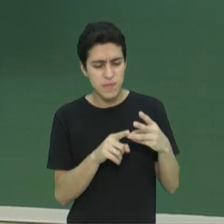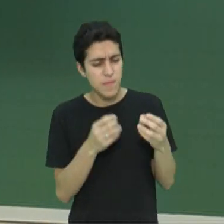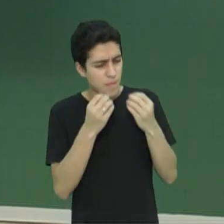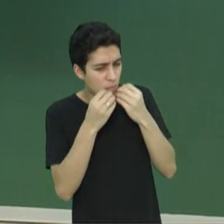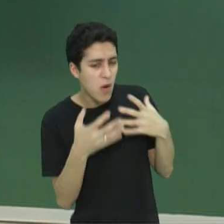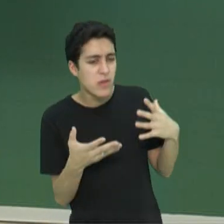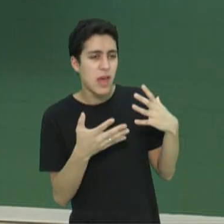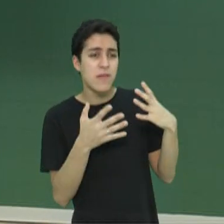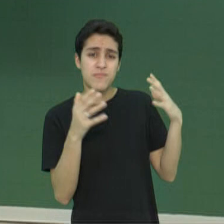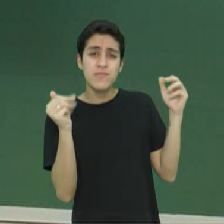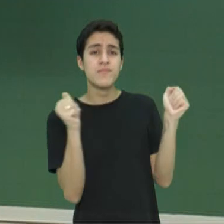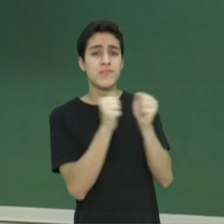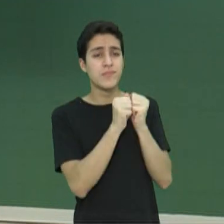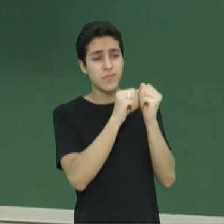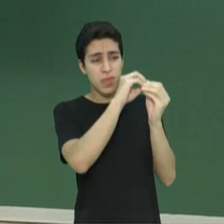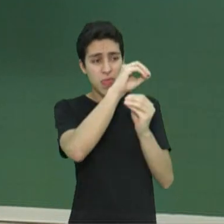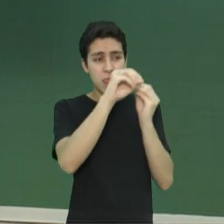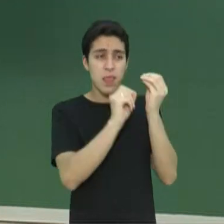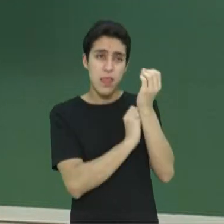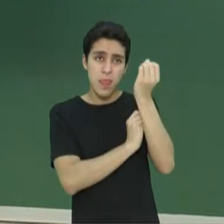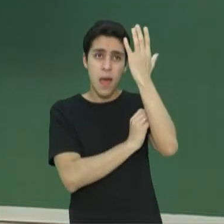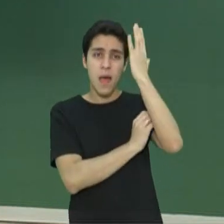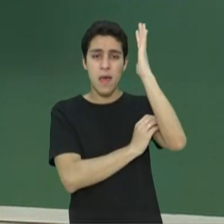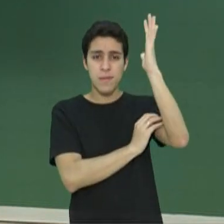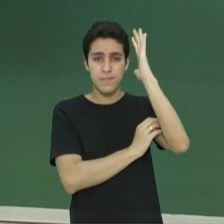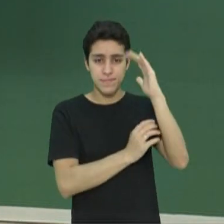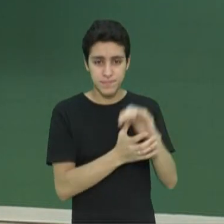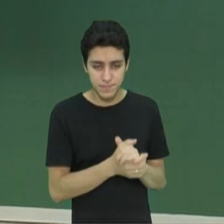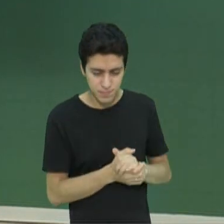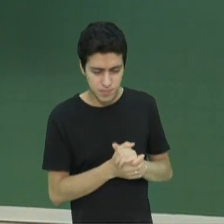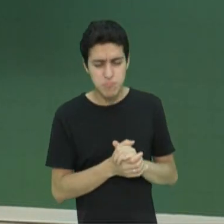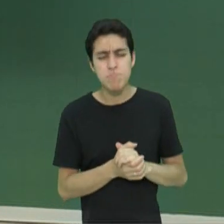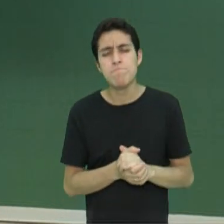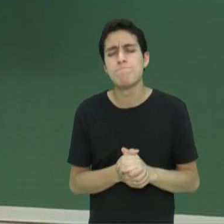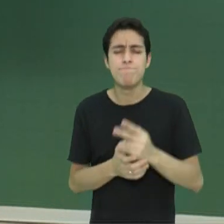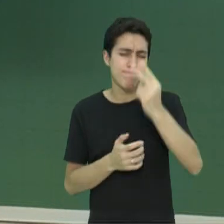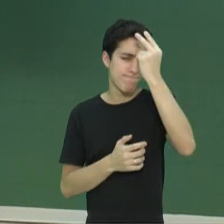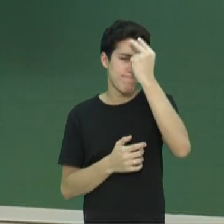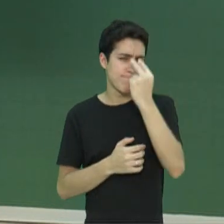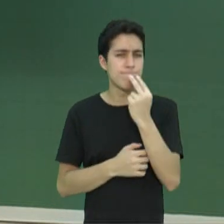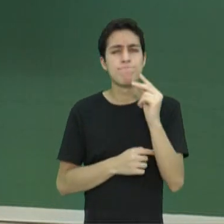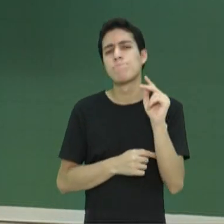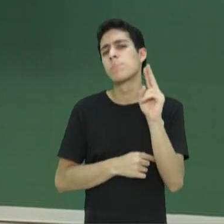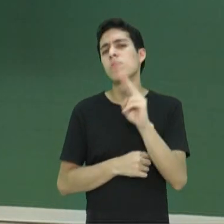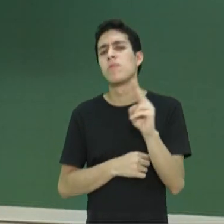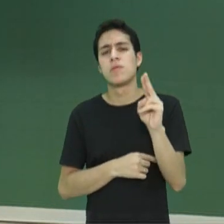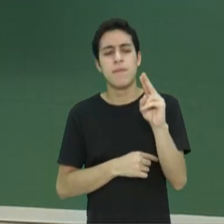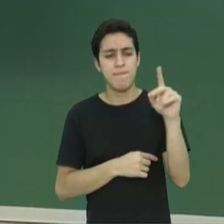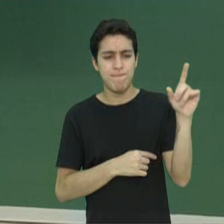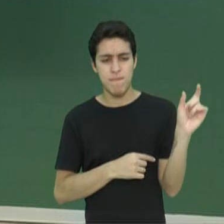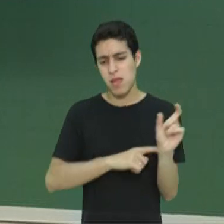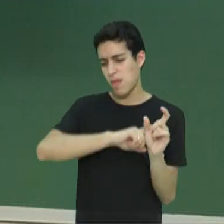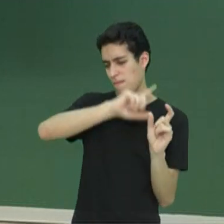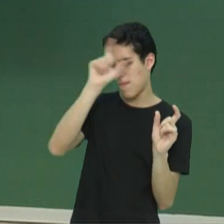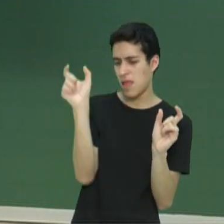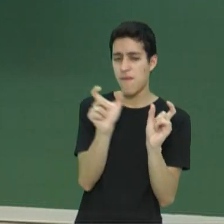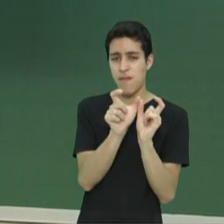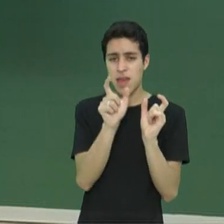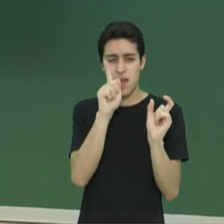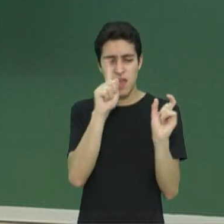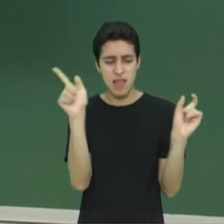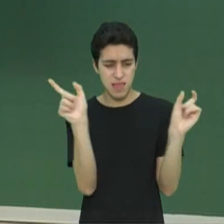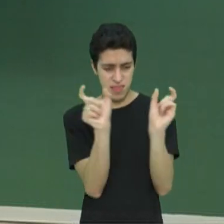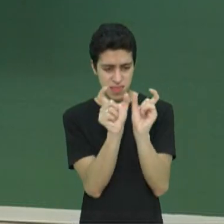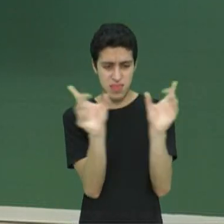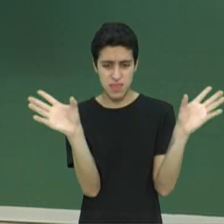bondade vão estar juntas. Tanto que o Platão une duas palavras em grego para sintetizar isso que ele fala.